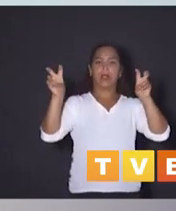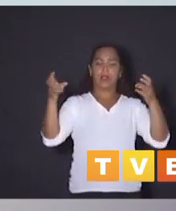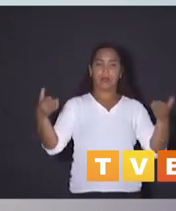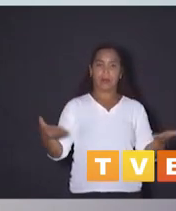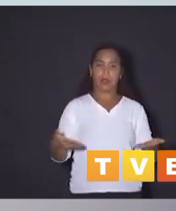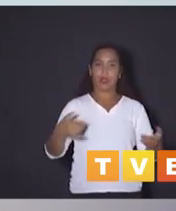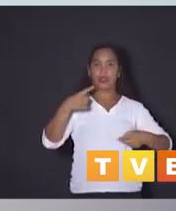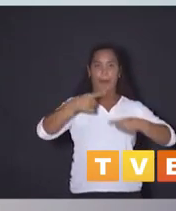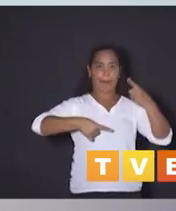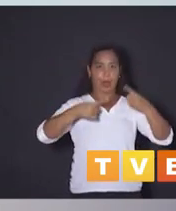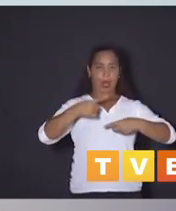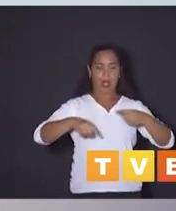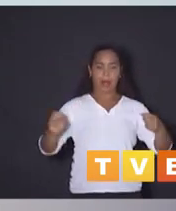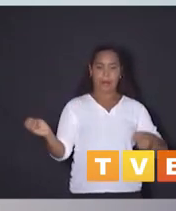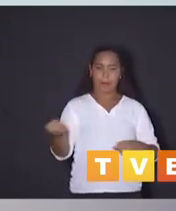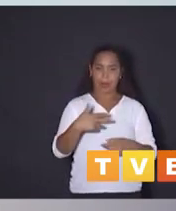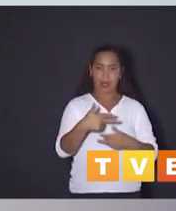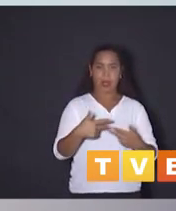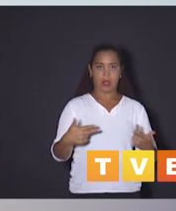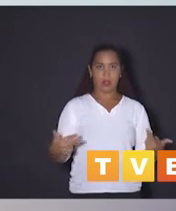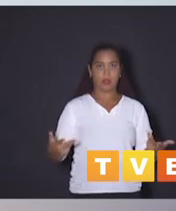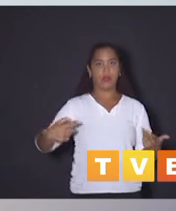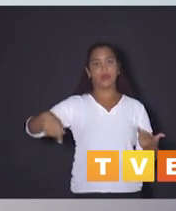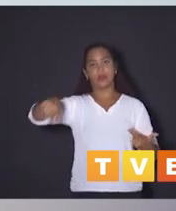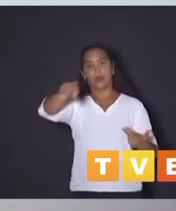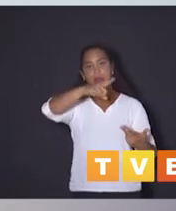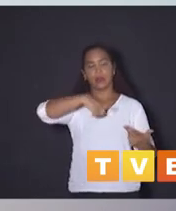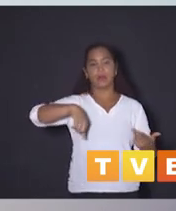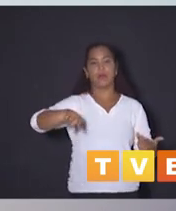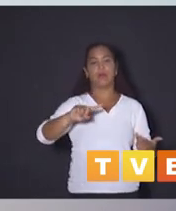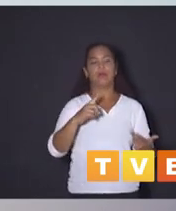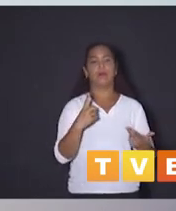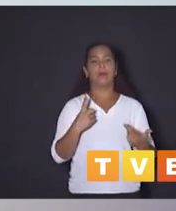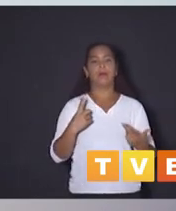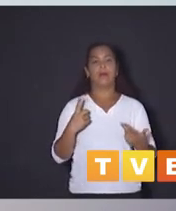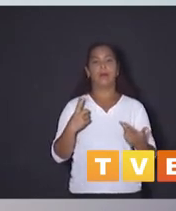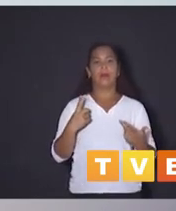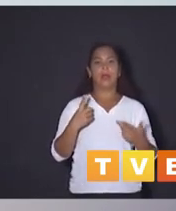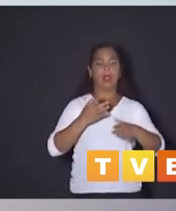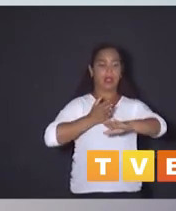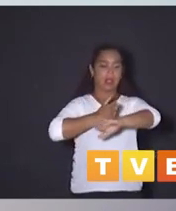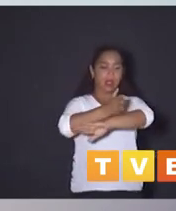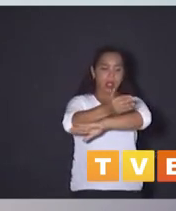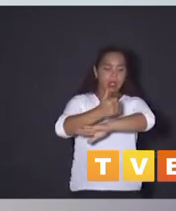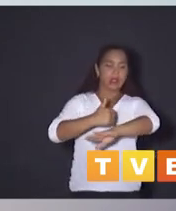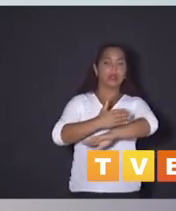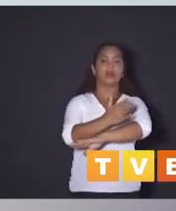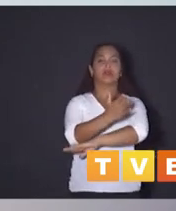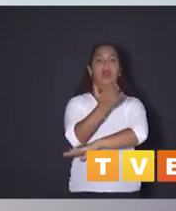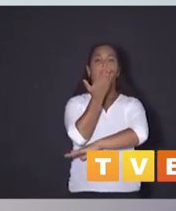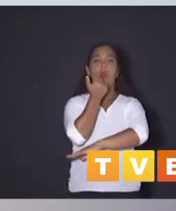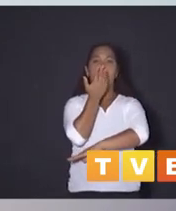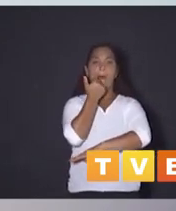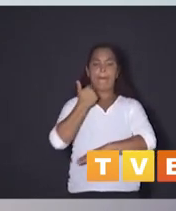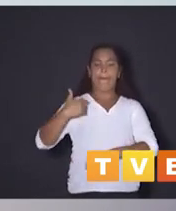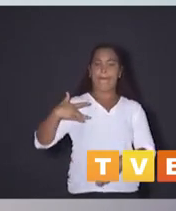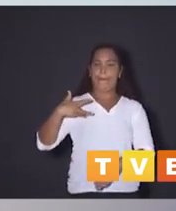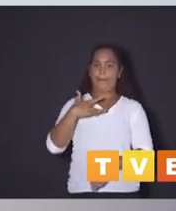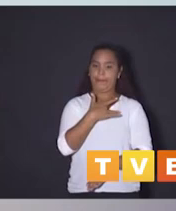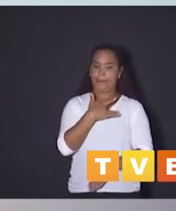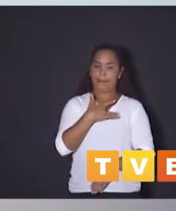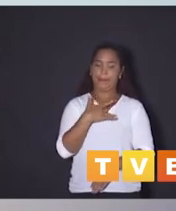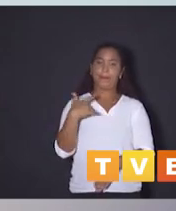contemporânea para que a gente possa ter acesso à alimentação saudável nós dependemos